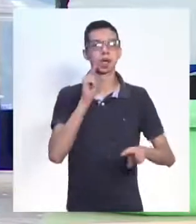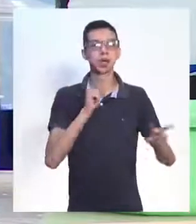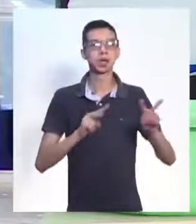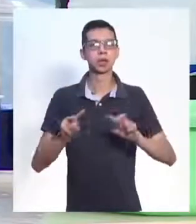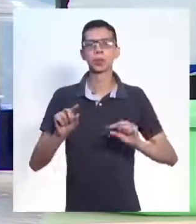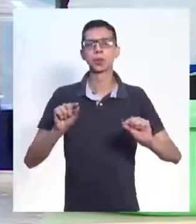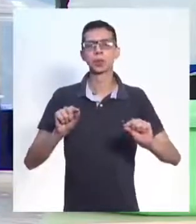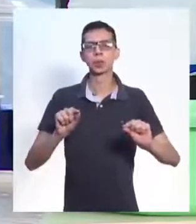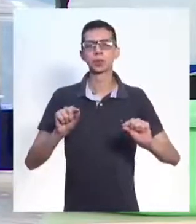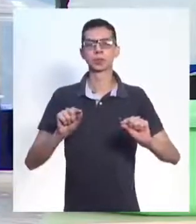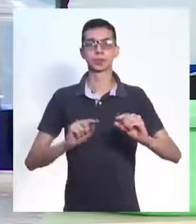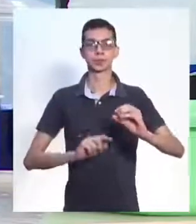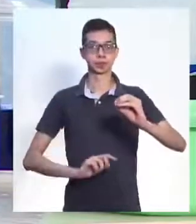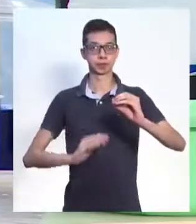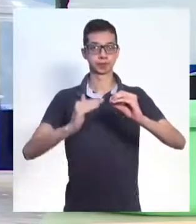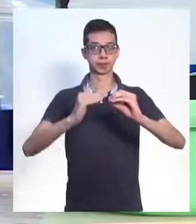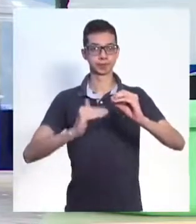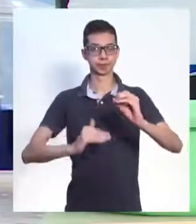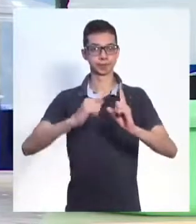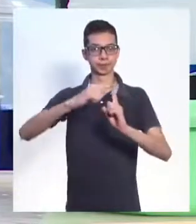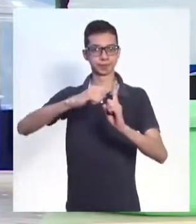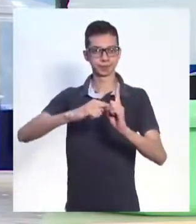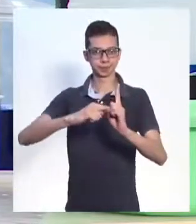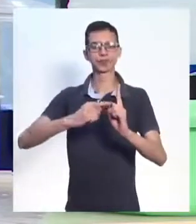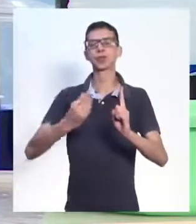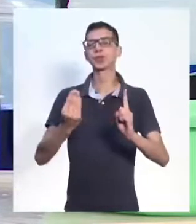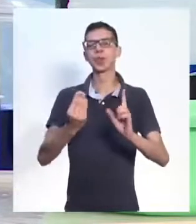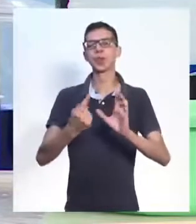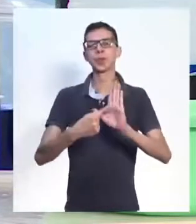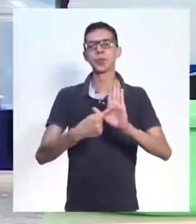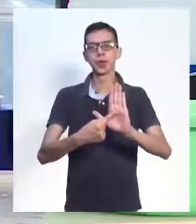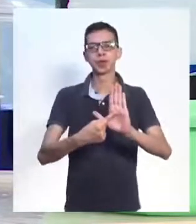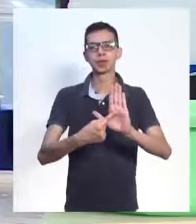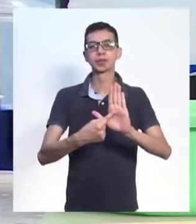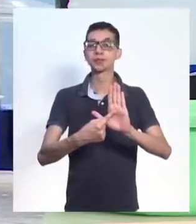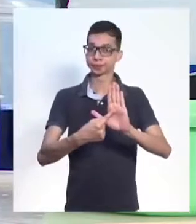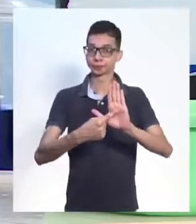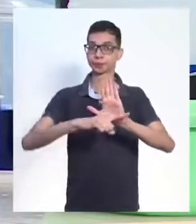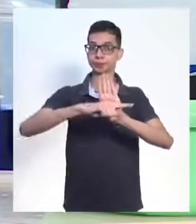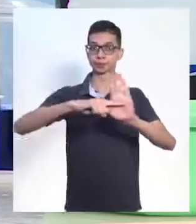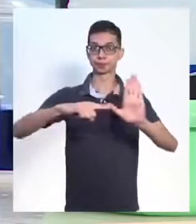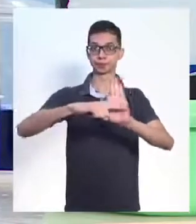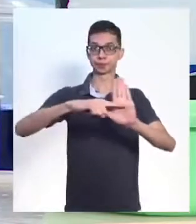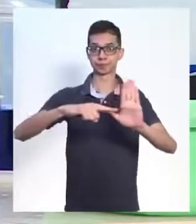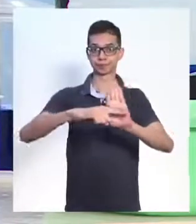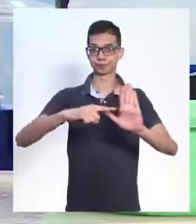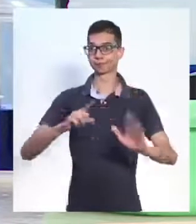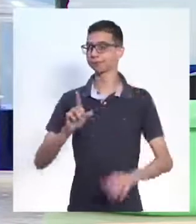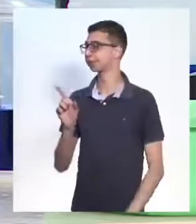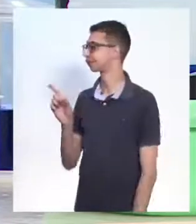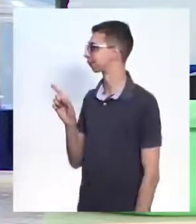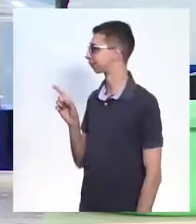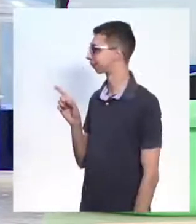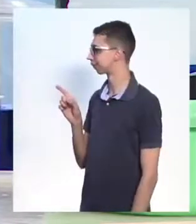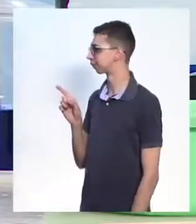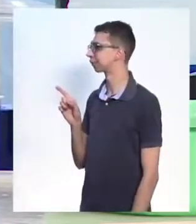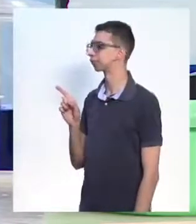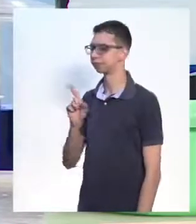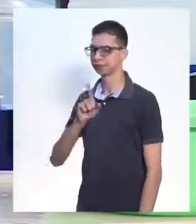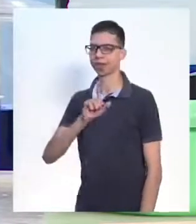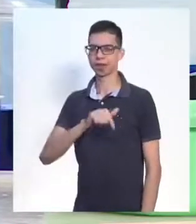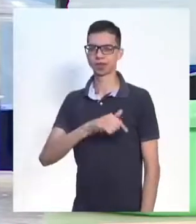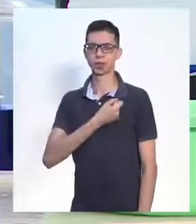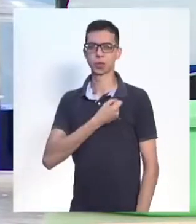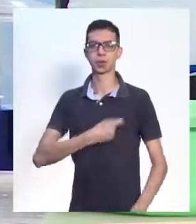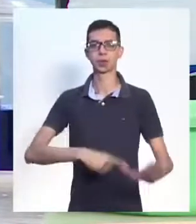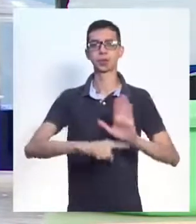temperaturas abaixo de 0, né, Osmar? Sim. Nós representamos por esse sinal negativo, né, Osmar? Sim, númerozinho negativo